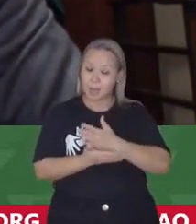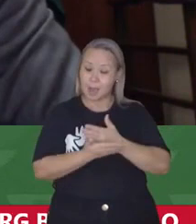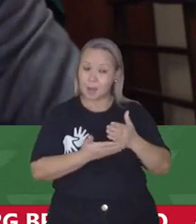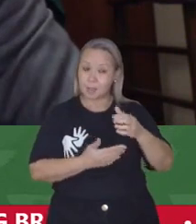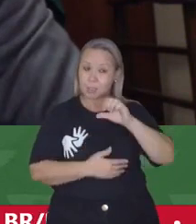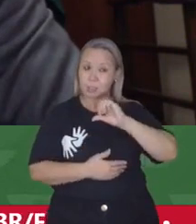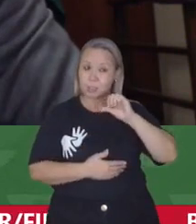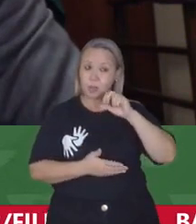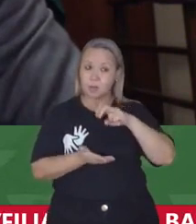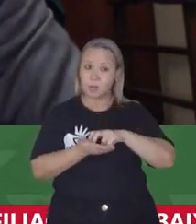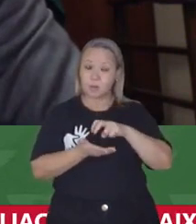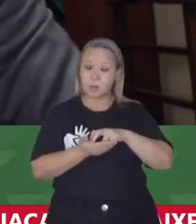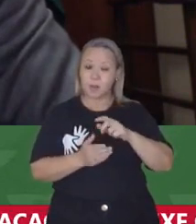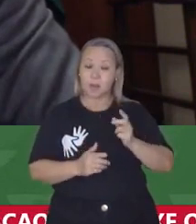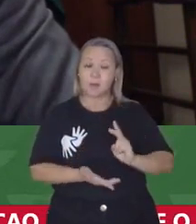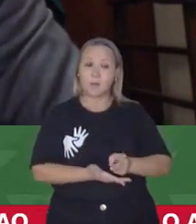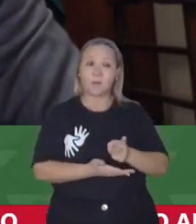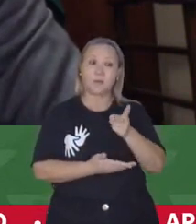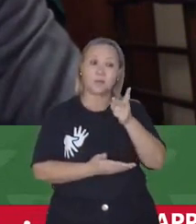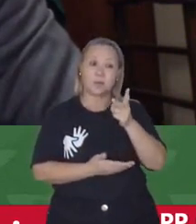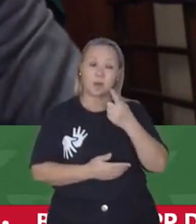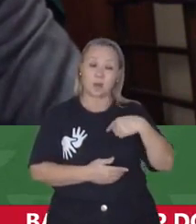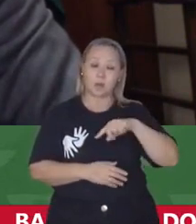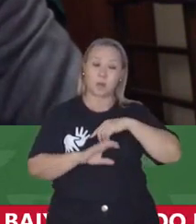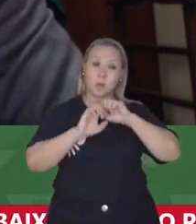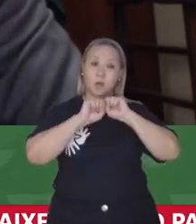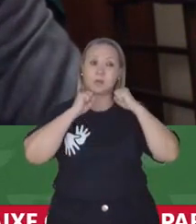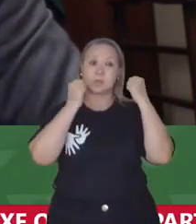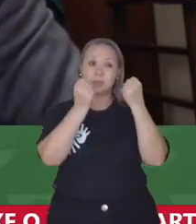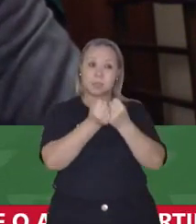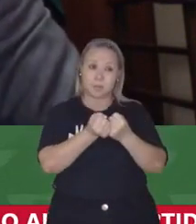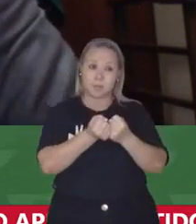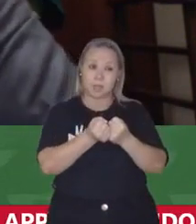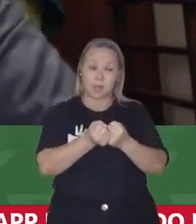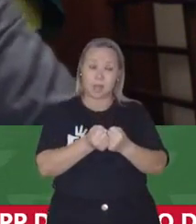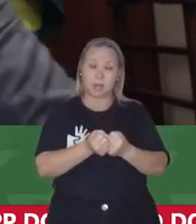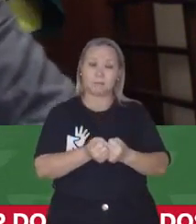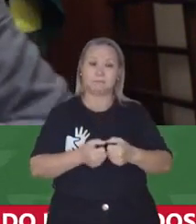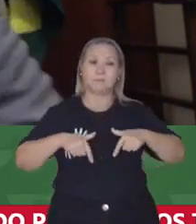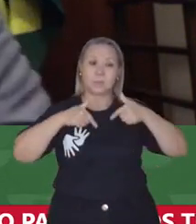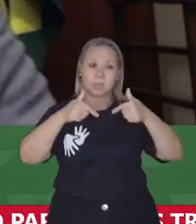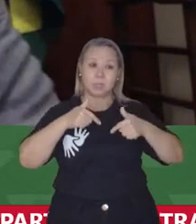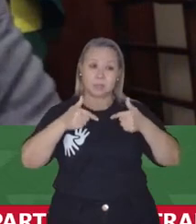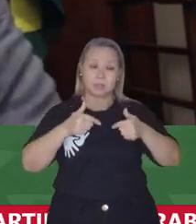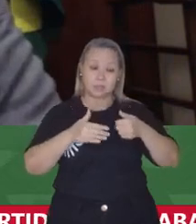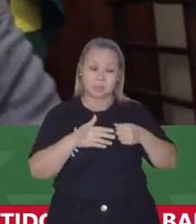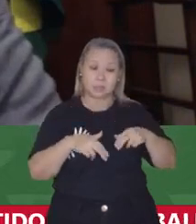9 horas, vamos dar continuidade ao nosso seminário Resistência, Travessia e Esperança.